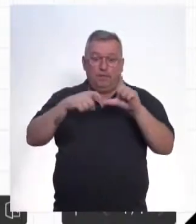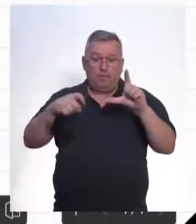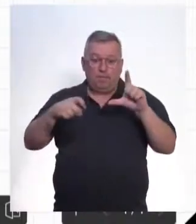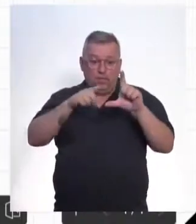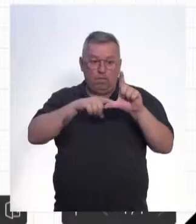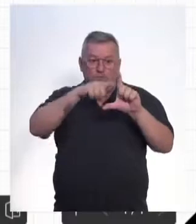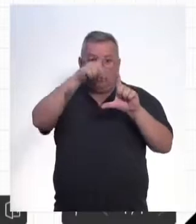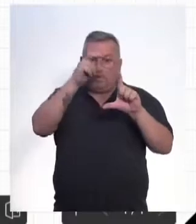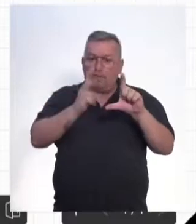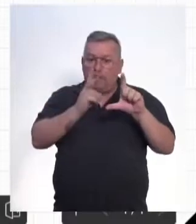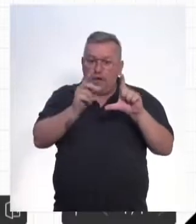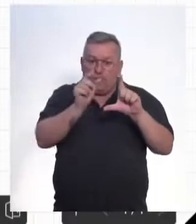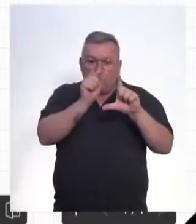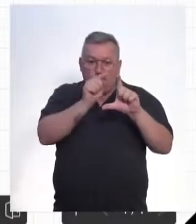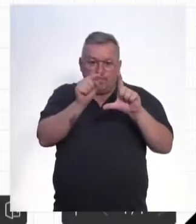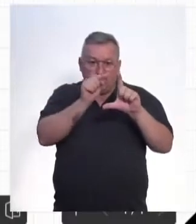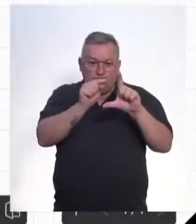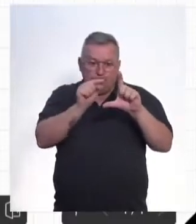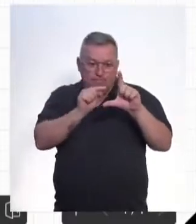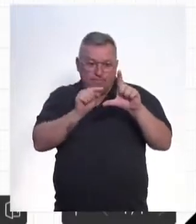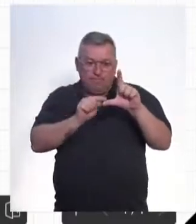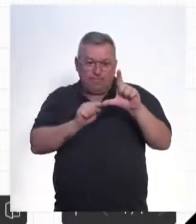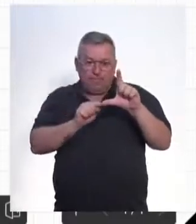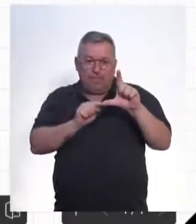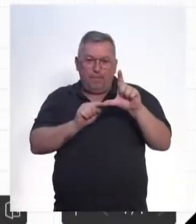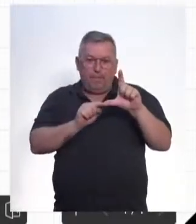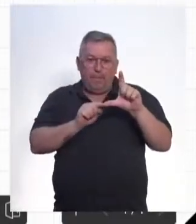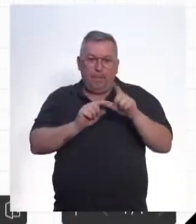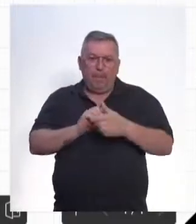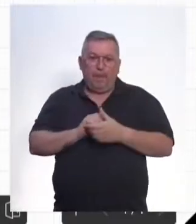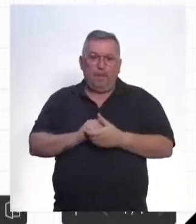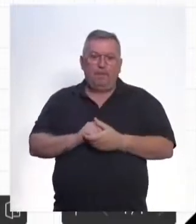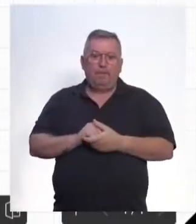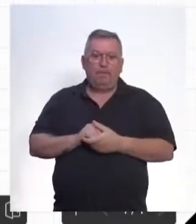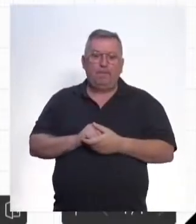ideia, mesmo espaço.